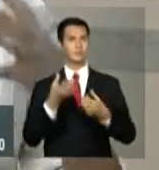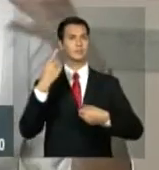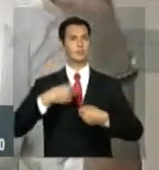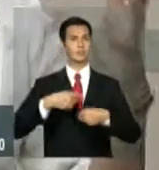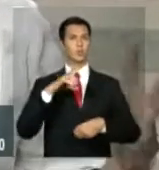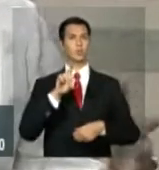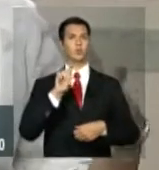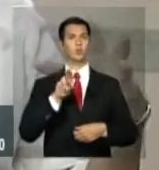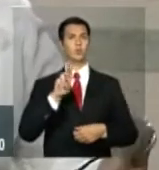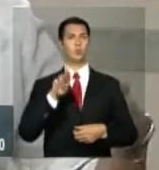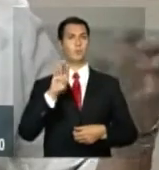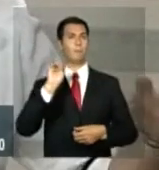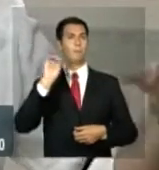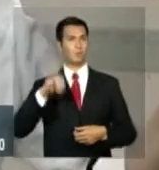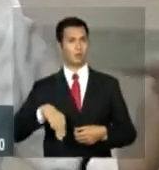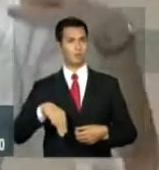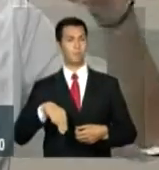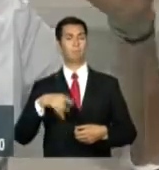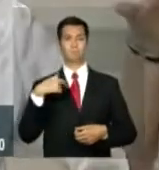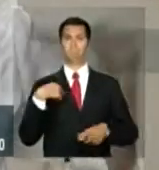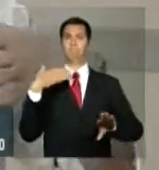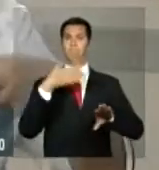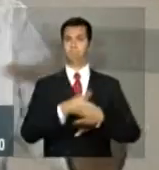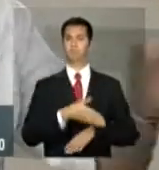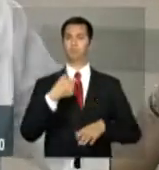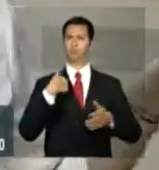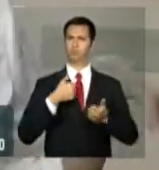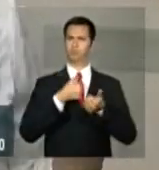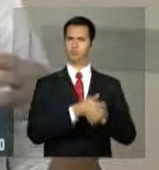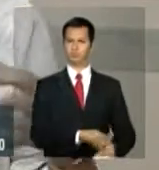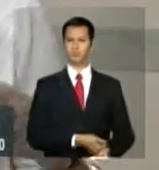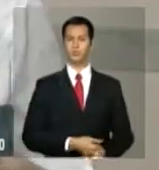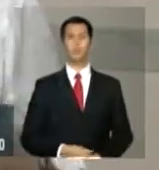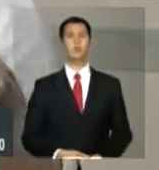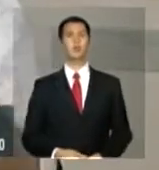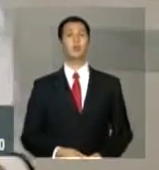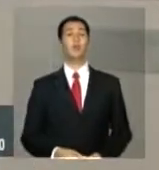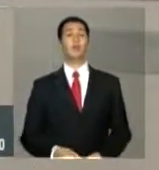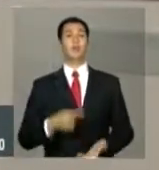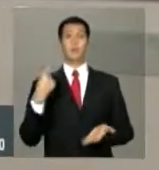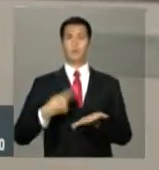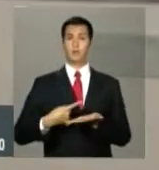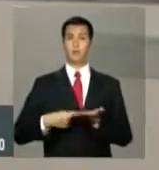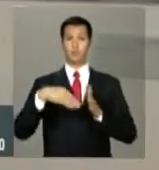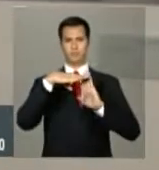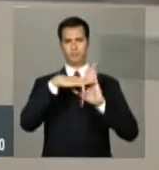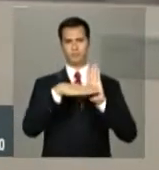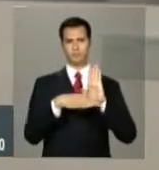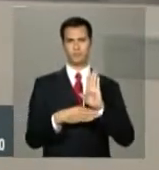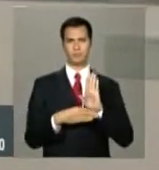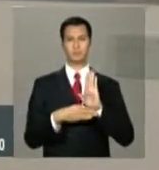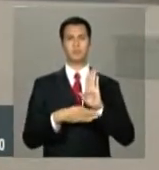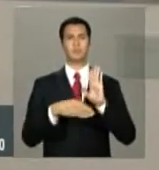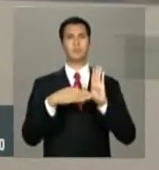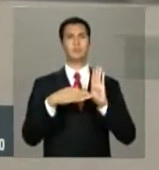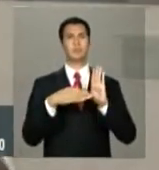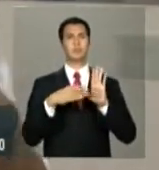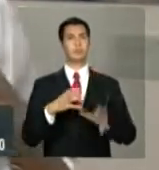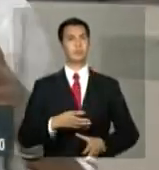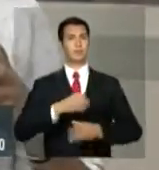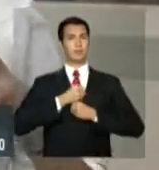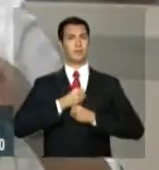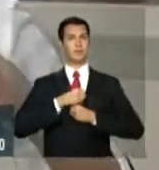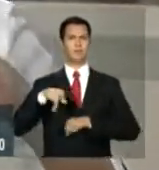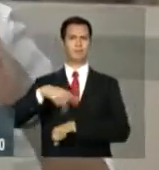Um acordo entre 191 países e delegações, aí chefe de Estado e tudo, é um acordo complexo. Tinha gente